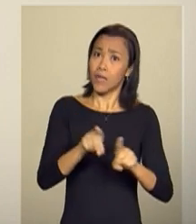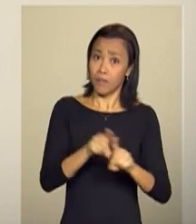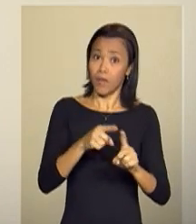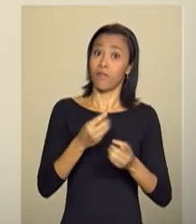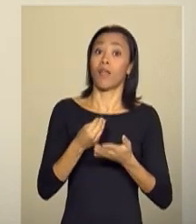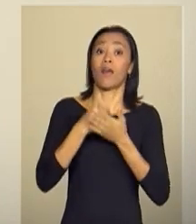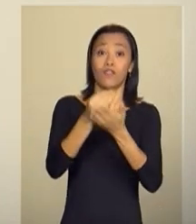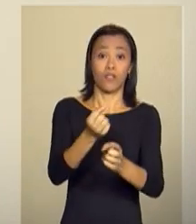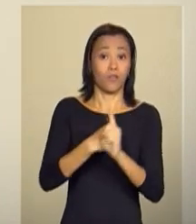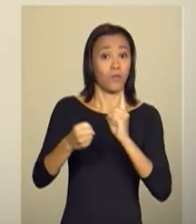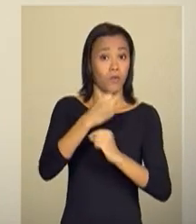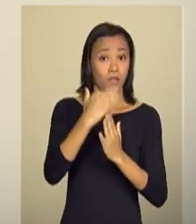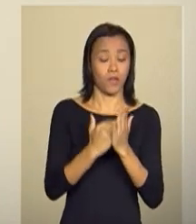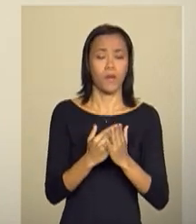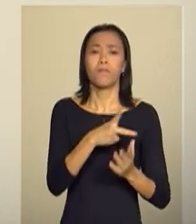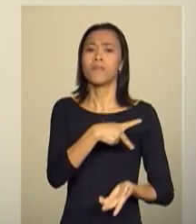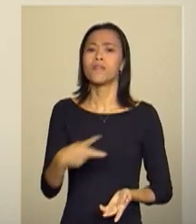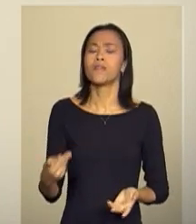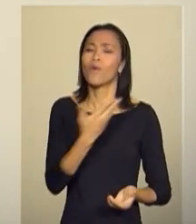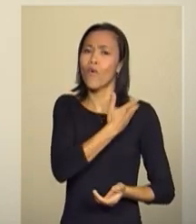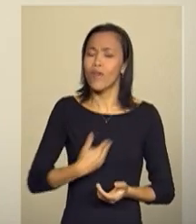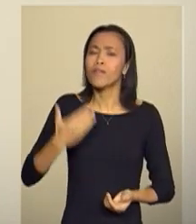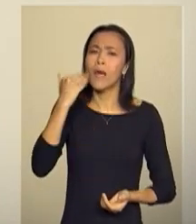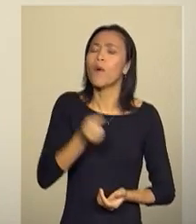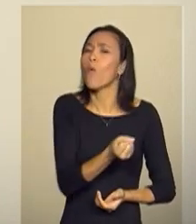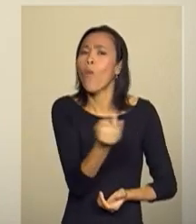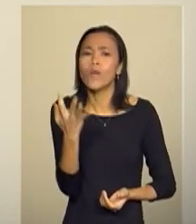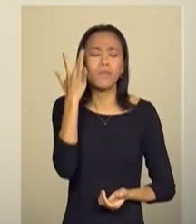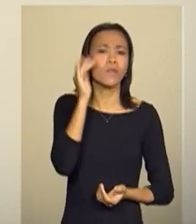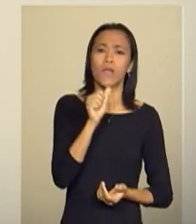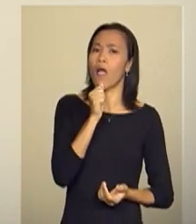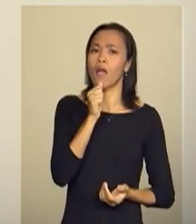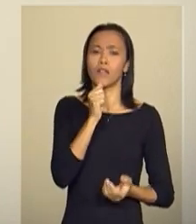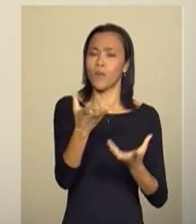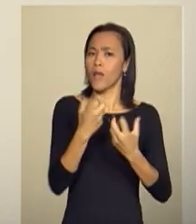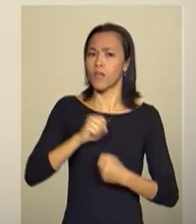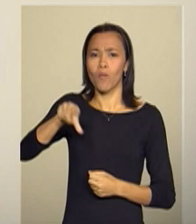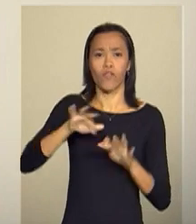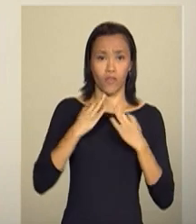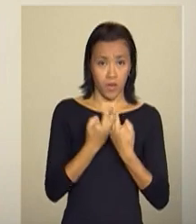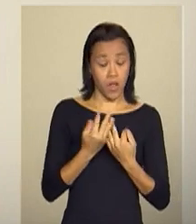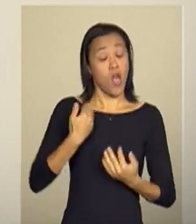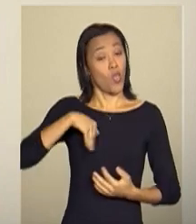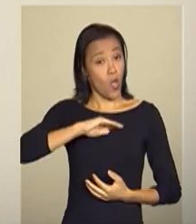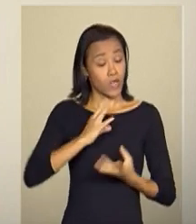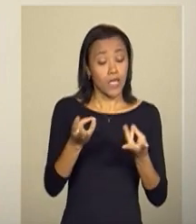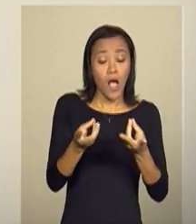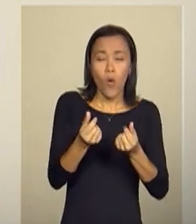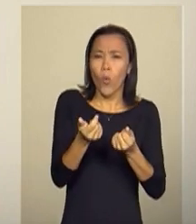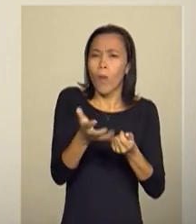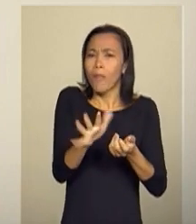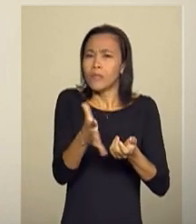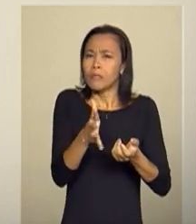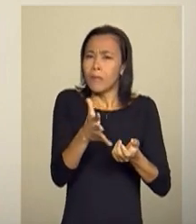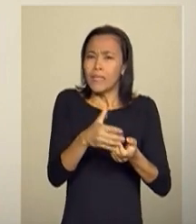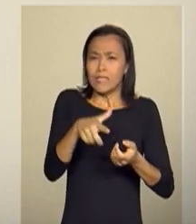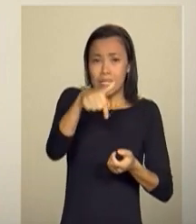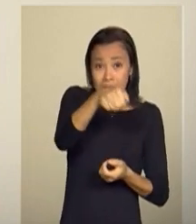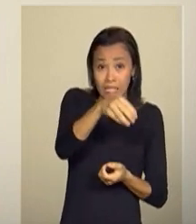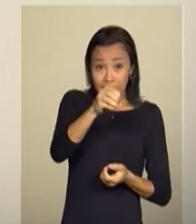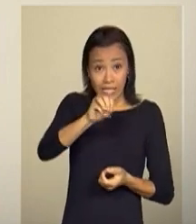sociais presidenta o governo Sabe quantas pessoas ainda não recebem o bolsa família a gente calcula sabe Luciano que